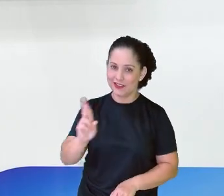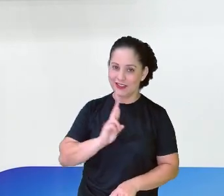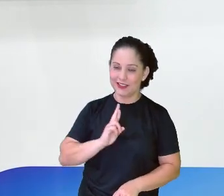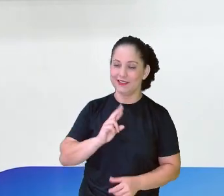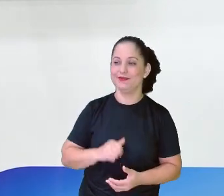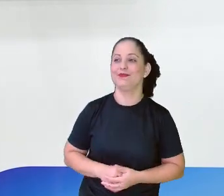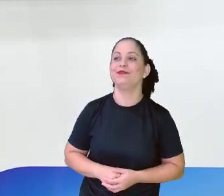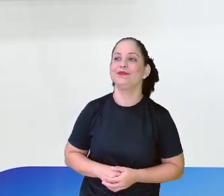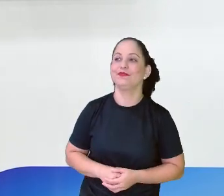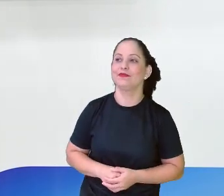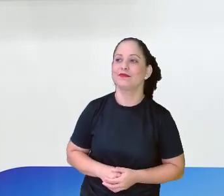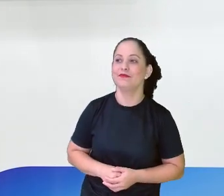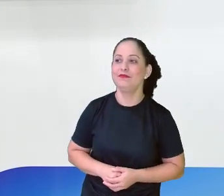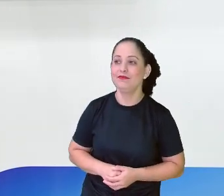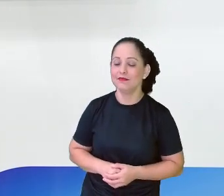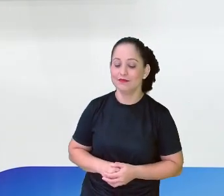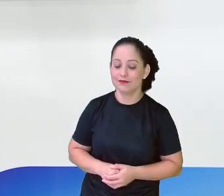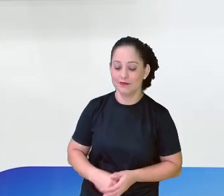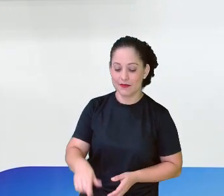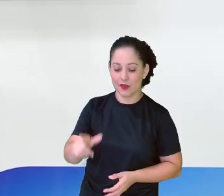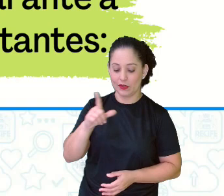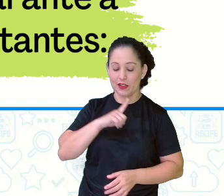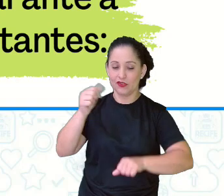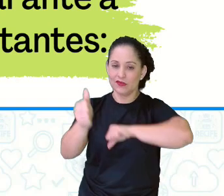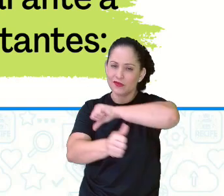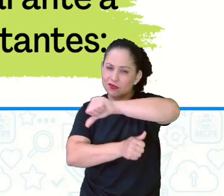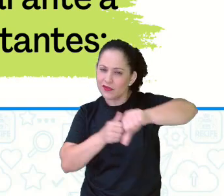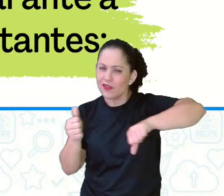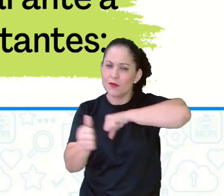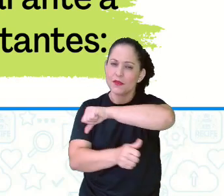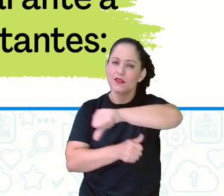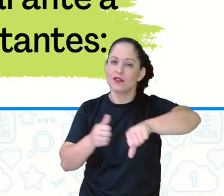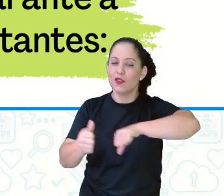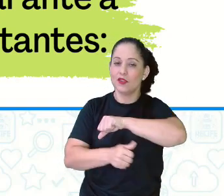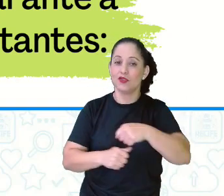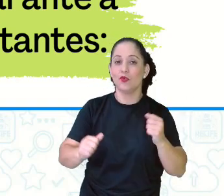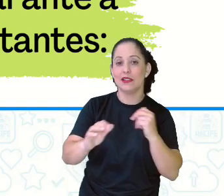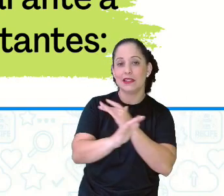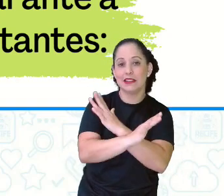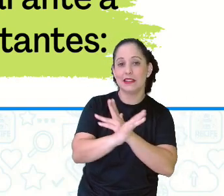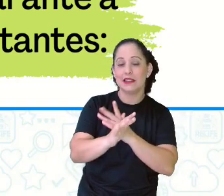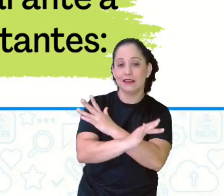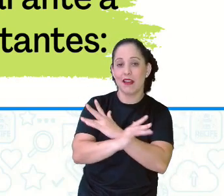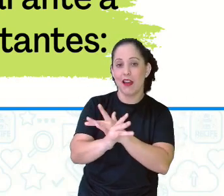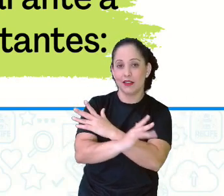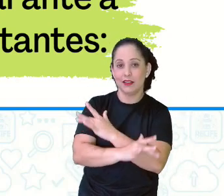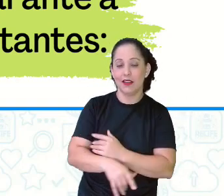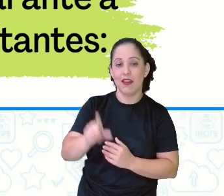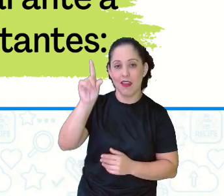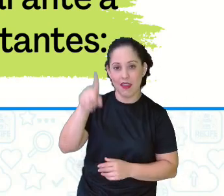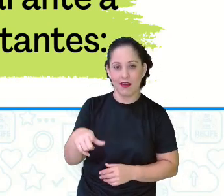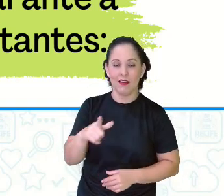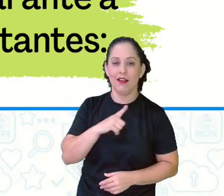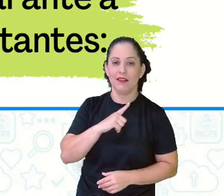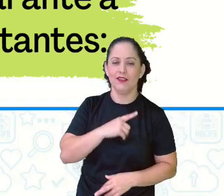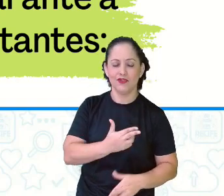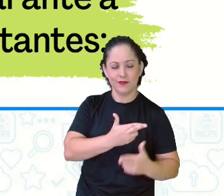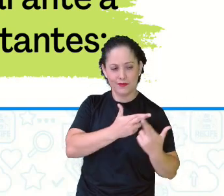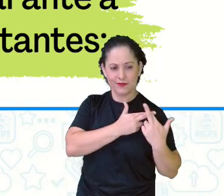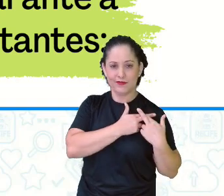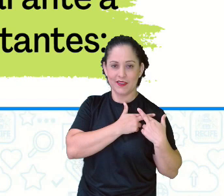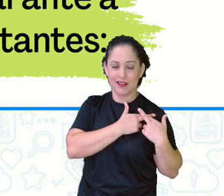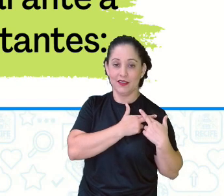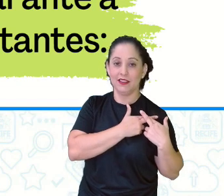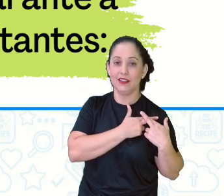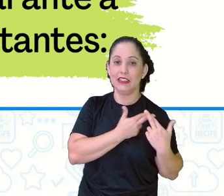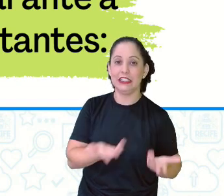tá certo? Mesmo diante das transformações, uma cidade só cumpre sua função social quando garante a seus